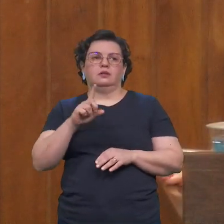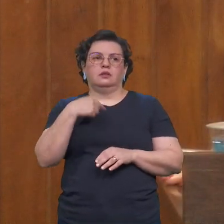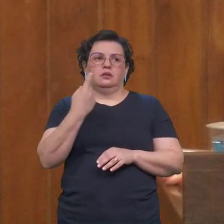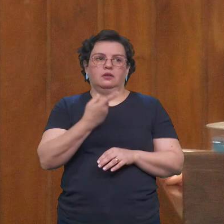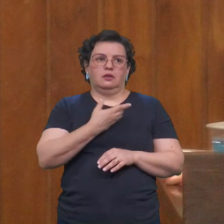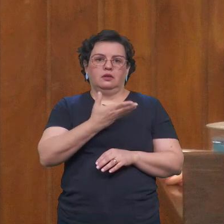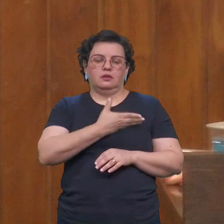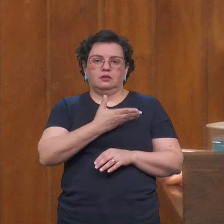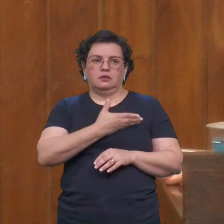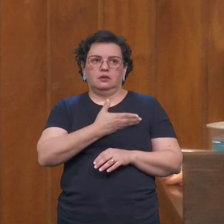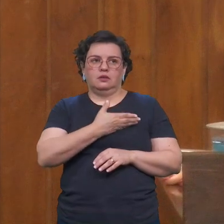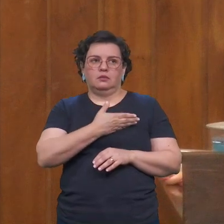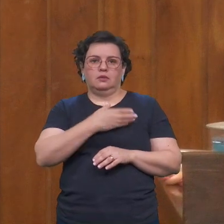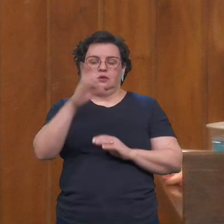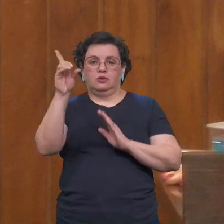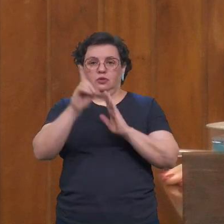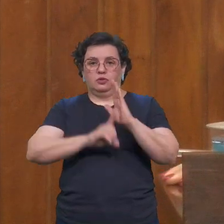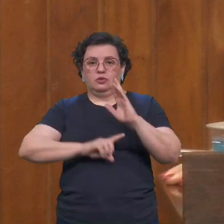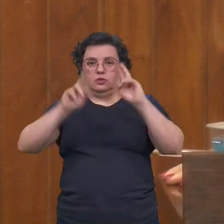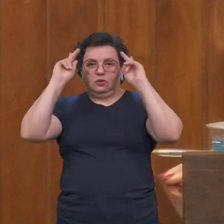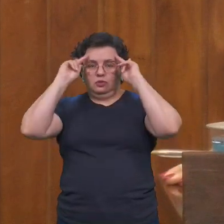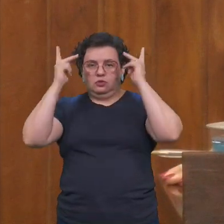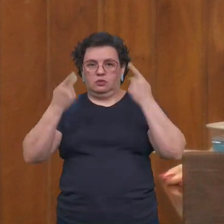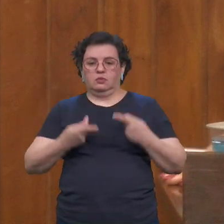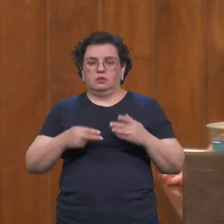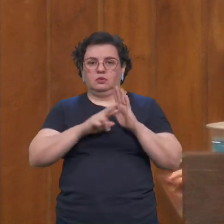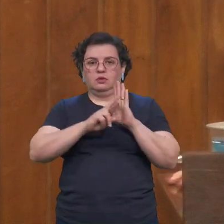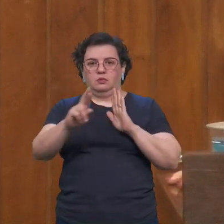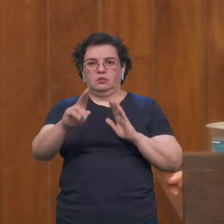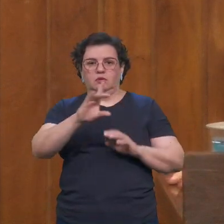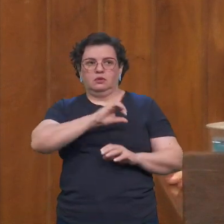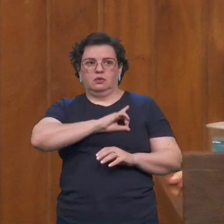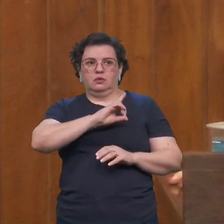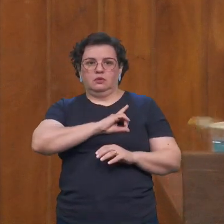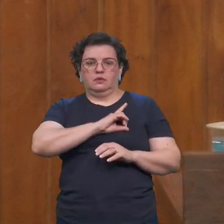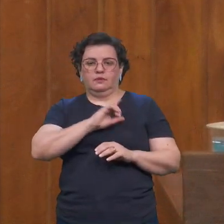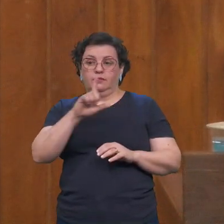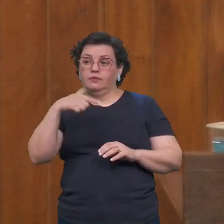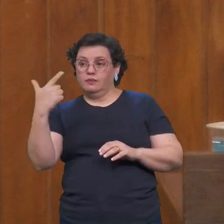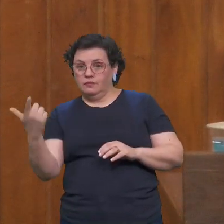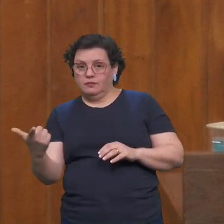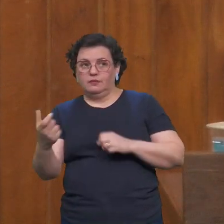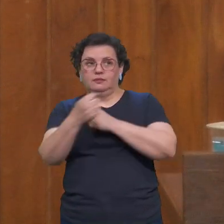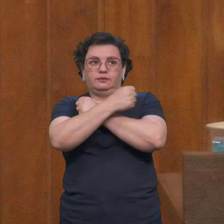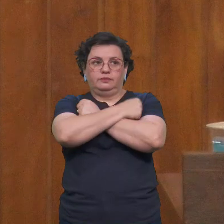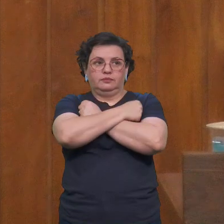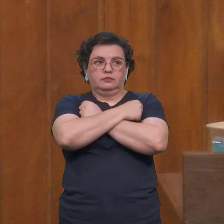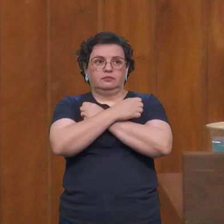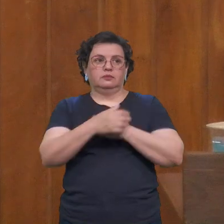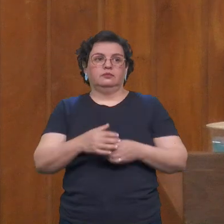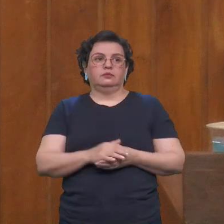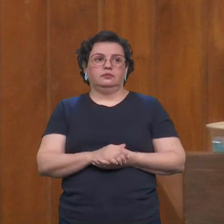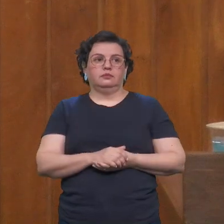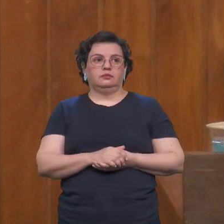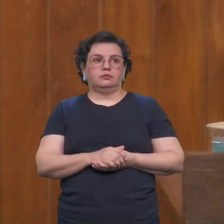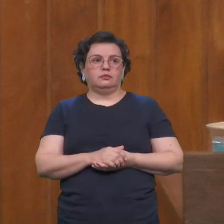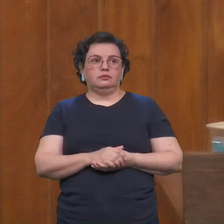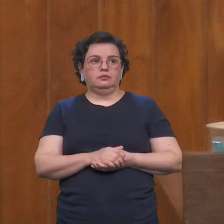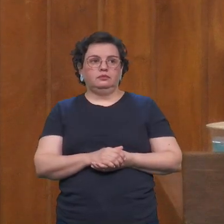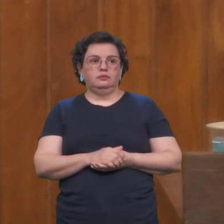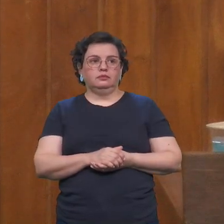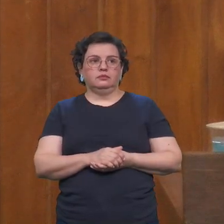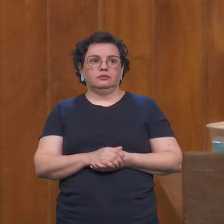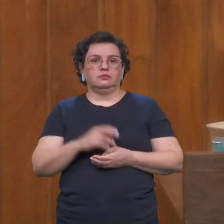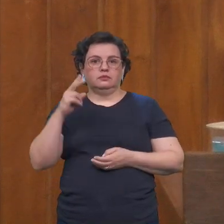Humanos, representando o secretário Damasceno, e os demais, sintam-se abraçados. A vereadora